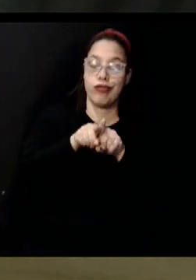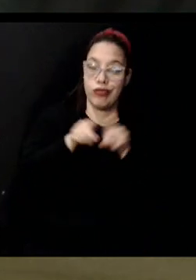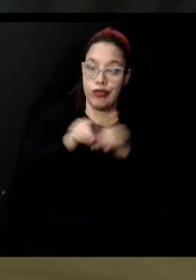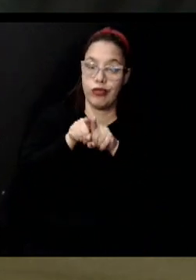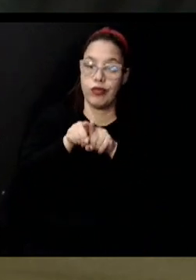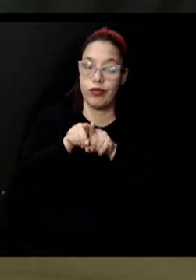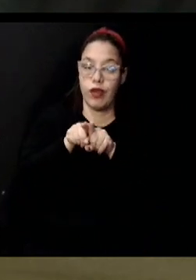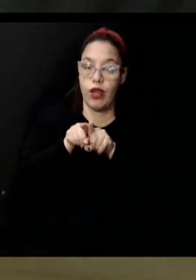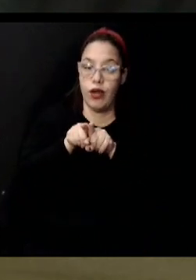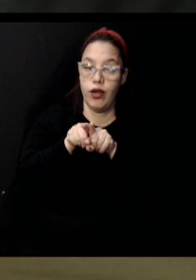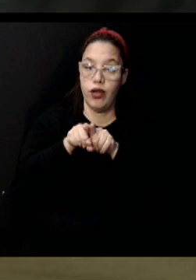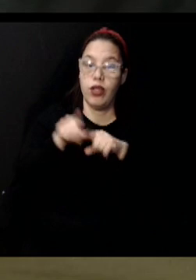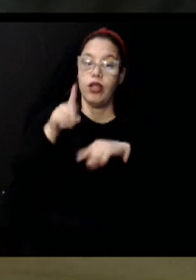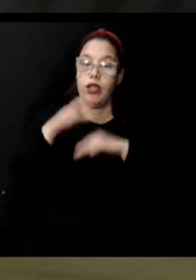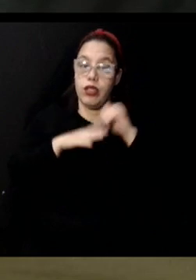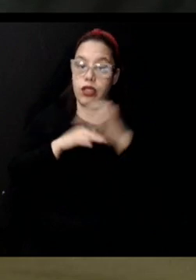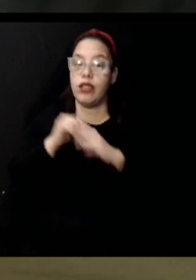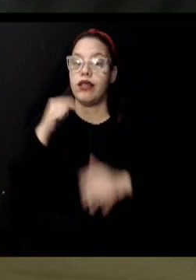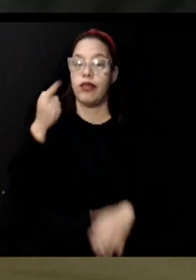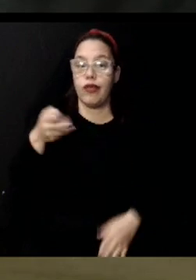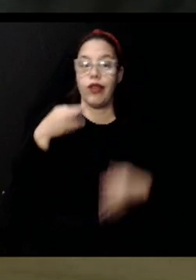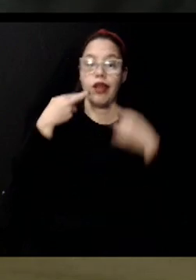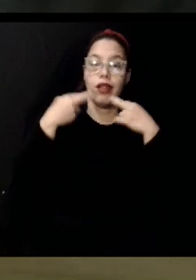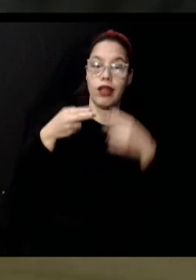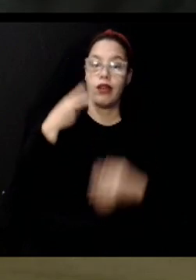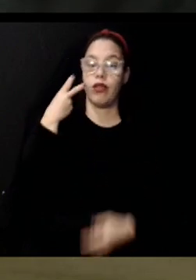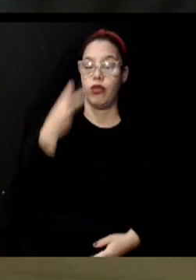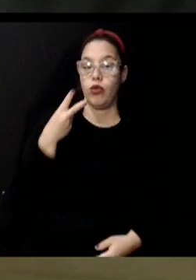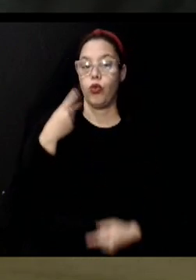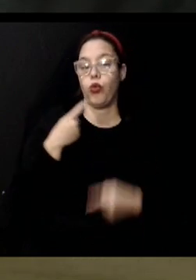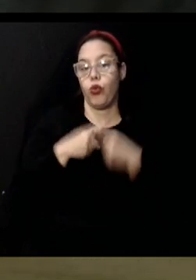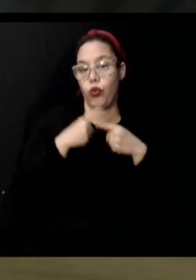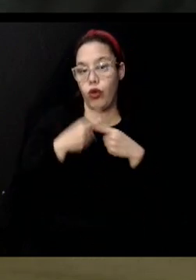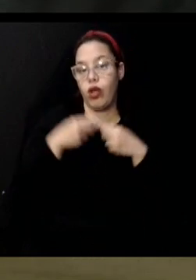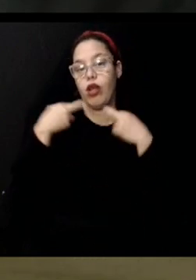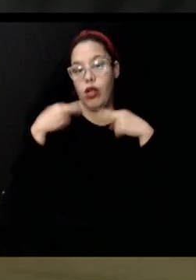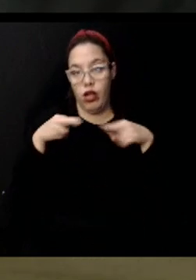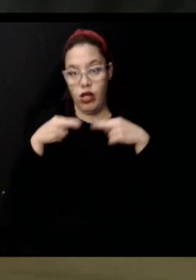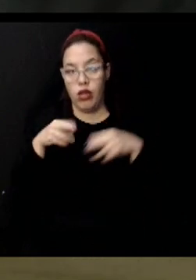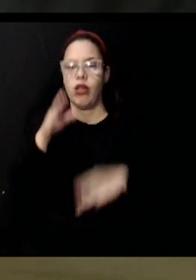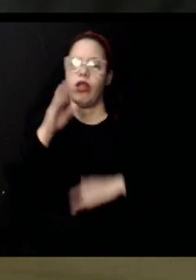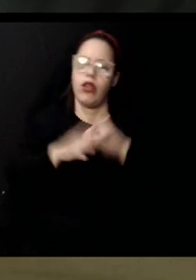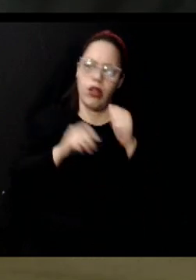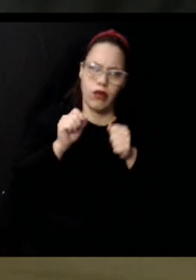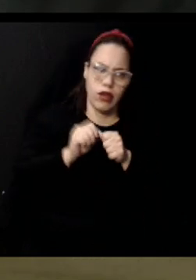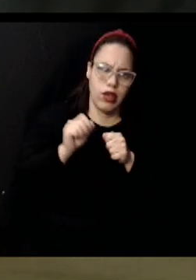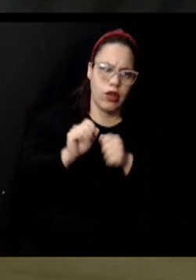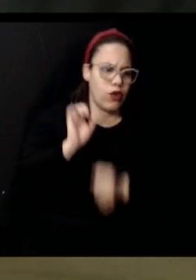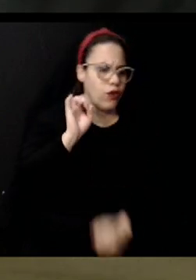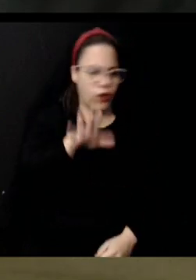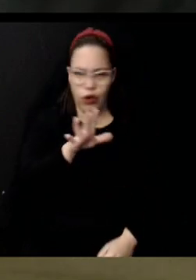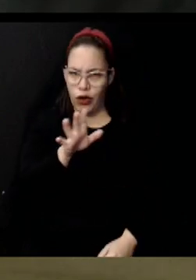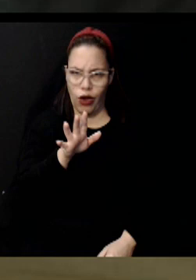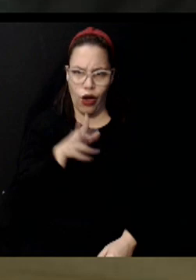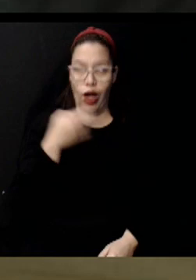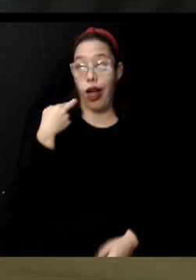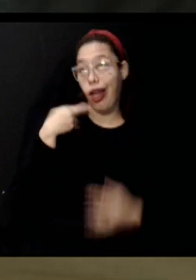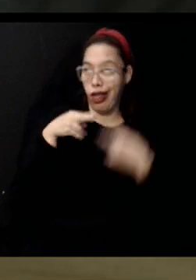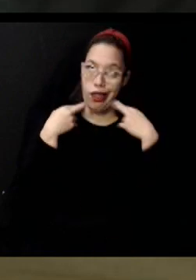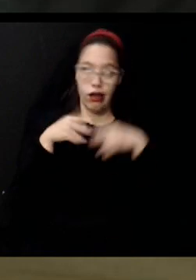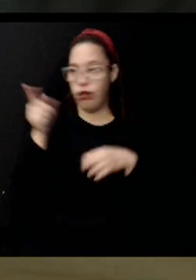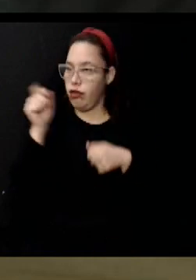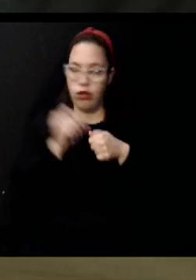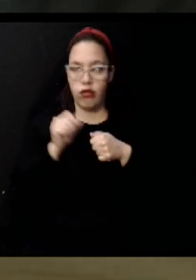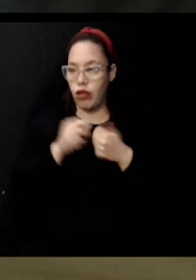ação depois de clamar 2 vezes, né. Tá exato. reclamando, tem que ter ação, reclamar só não adianta também não, né. Não, Tem que não, fazer alguma coisa, é